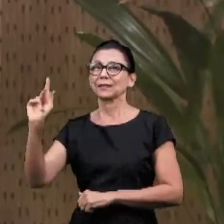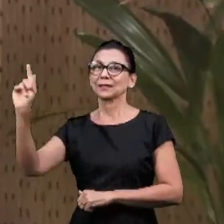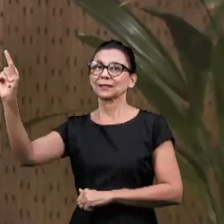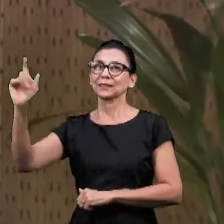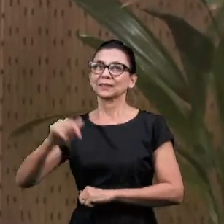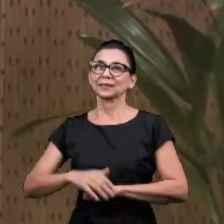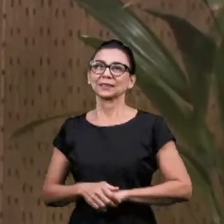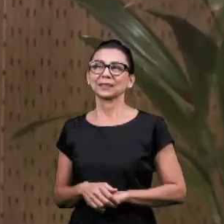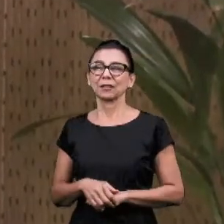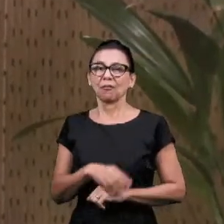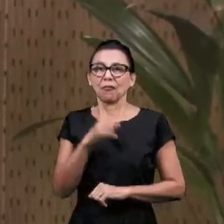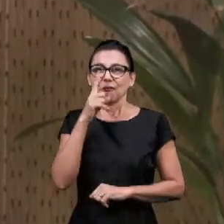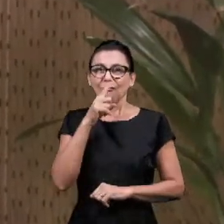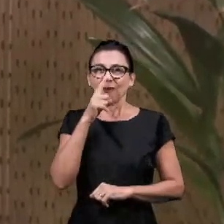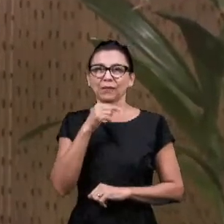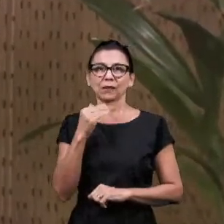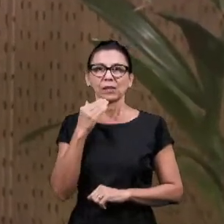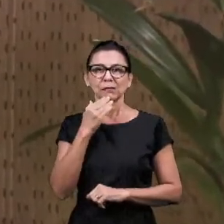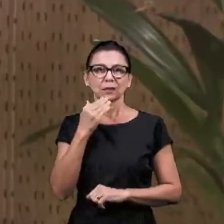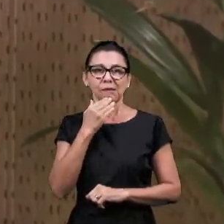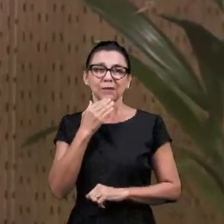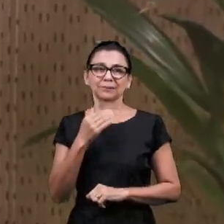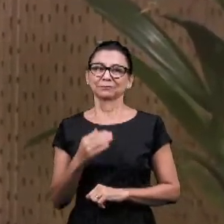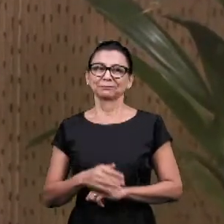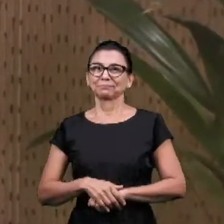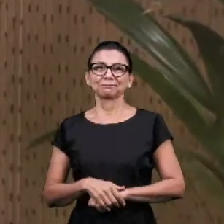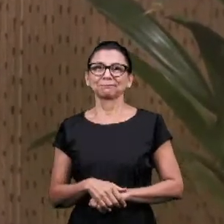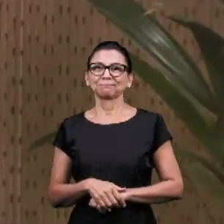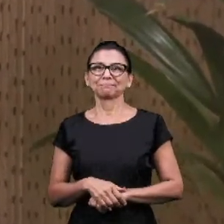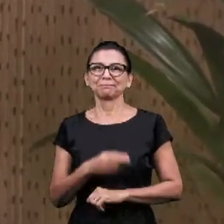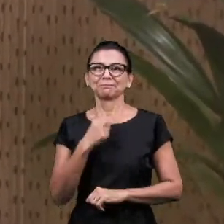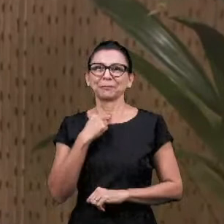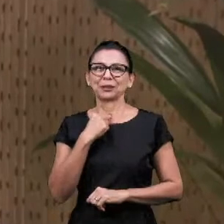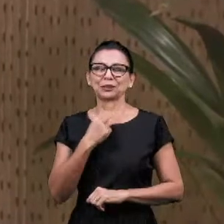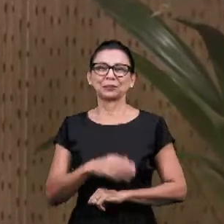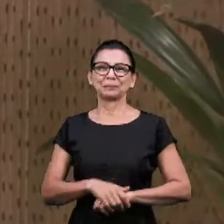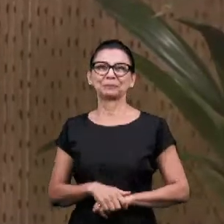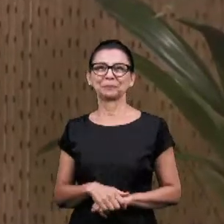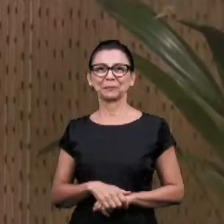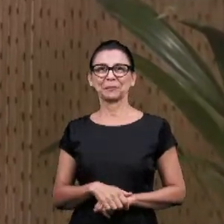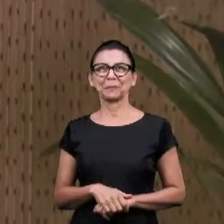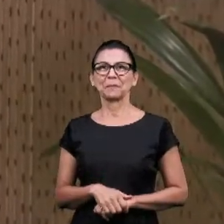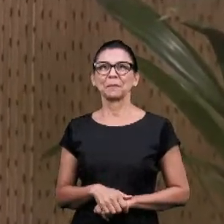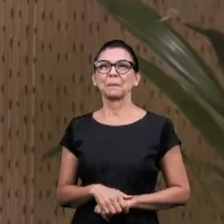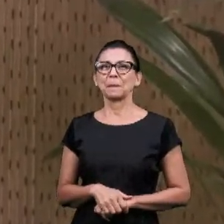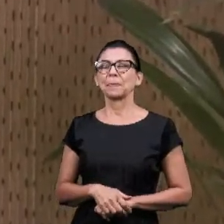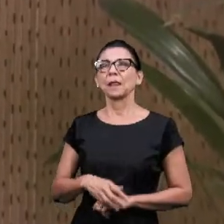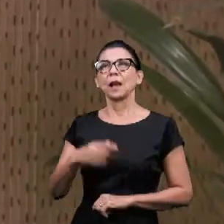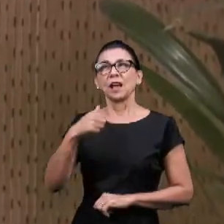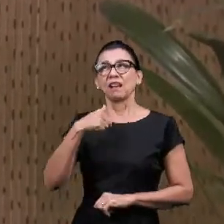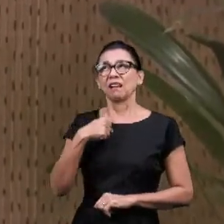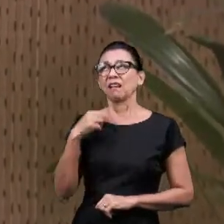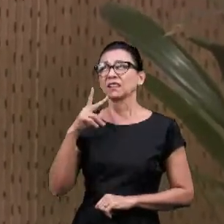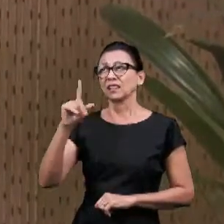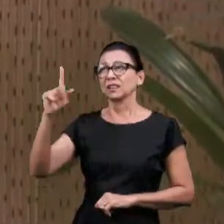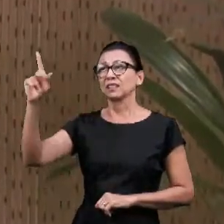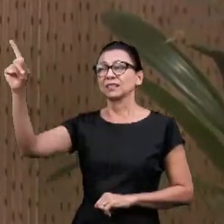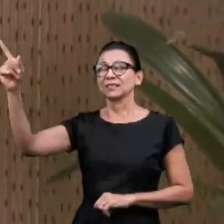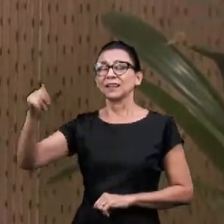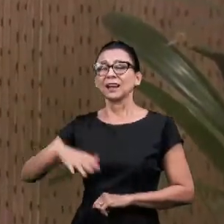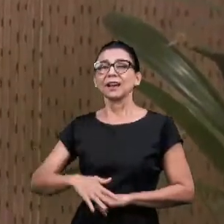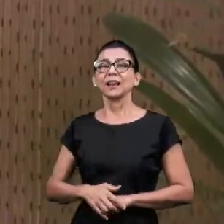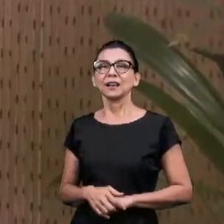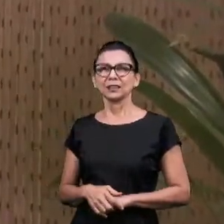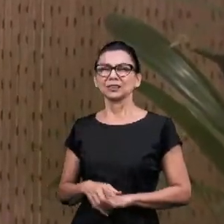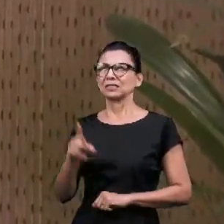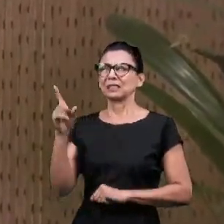ter defeitos, né? Porque tem gente que pode pensar assim, não, vai passar a eternidade inteira encontrando os irmãos, daqui a pouco vai ter